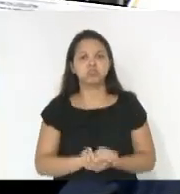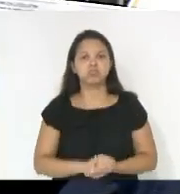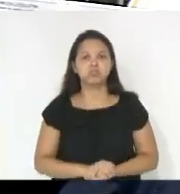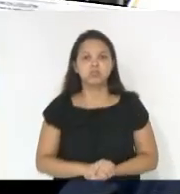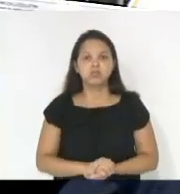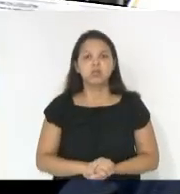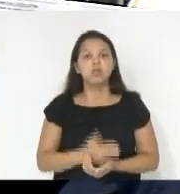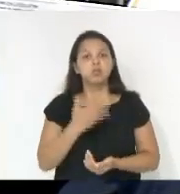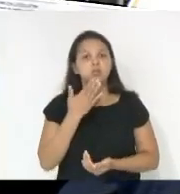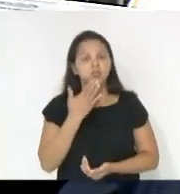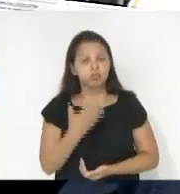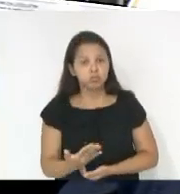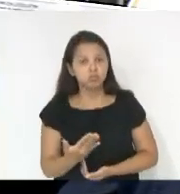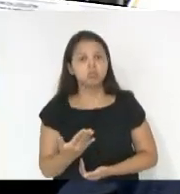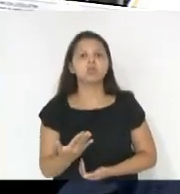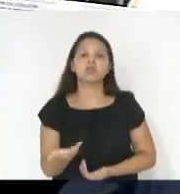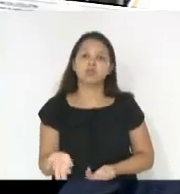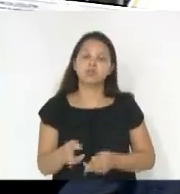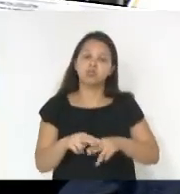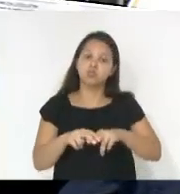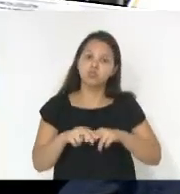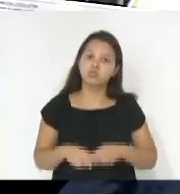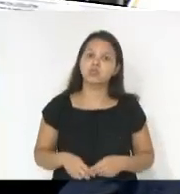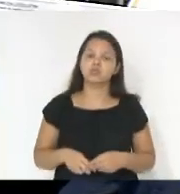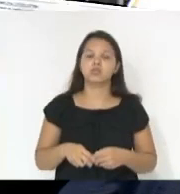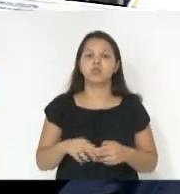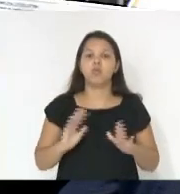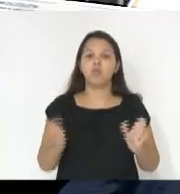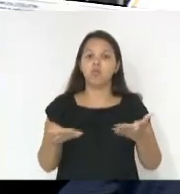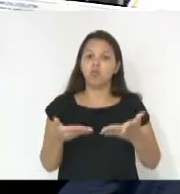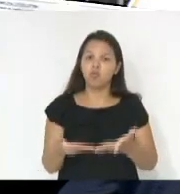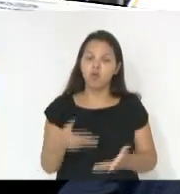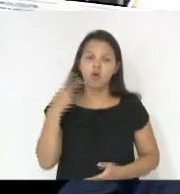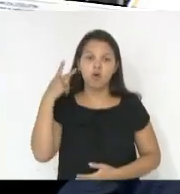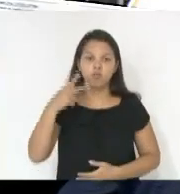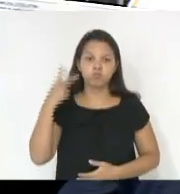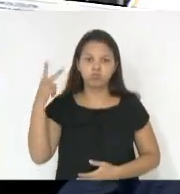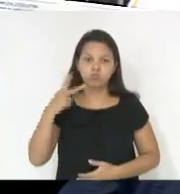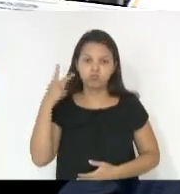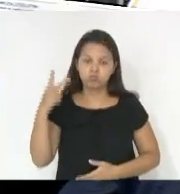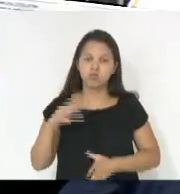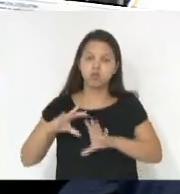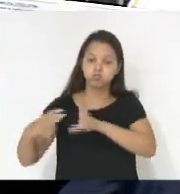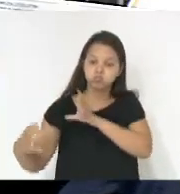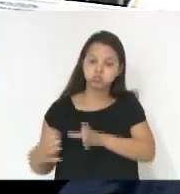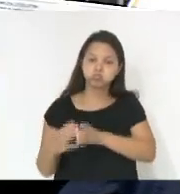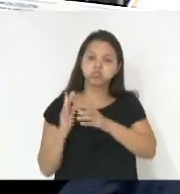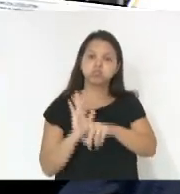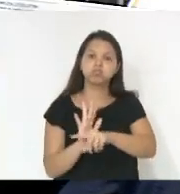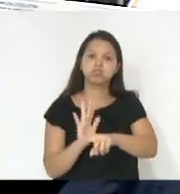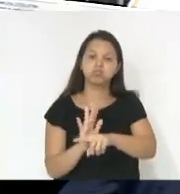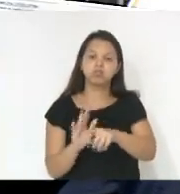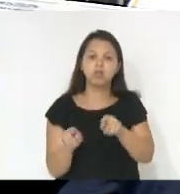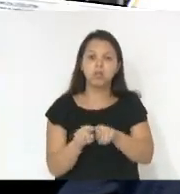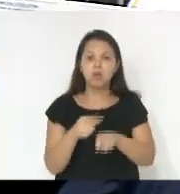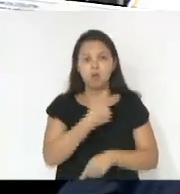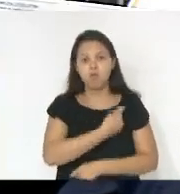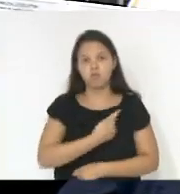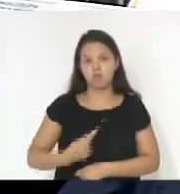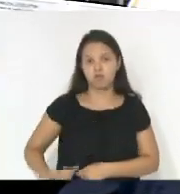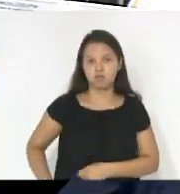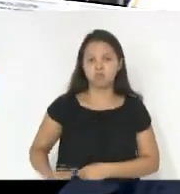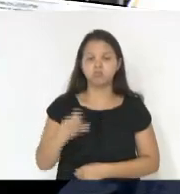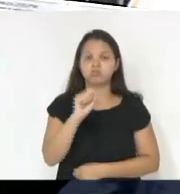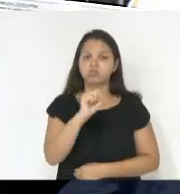esse nosso apelo ao Fórum Parlamentar, para que a gente possa fazer uma ação conjunta, envolvendo, inclusive, o governo de Santa Catarina,